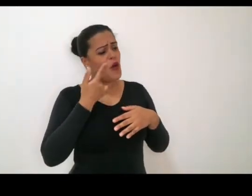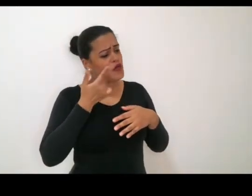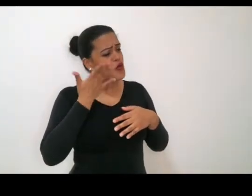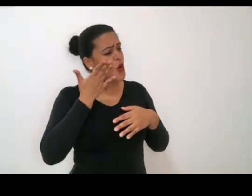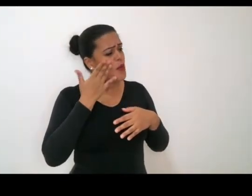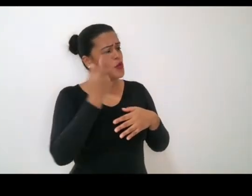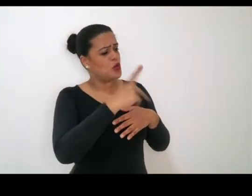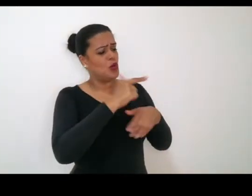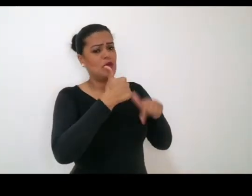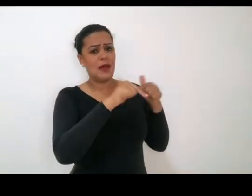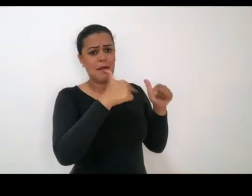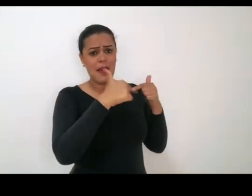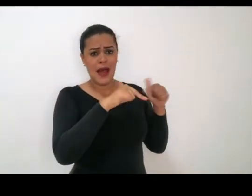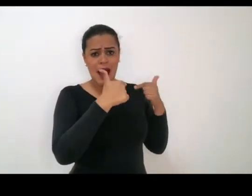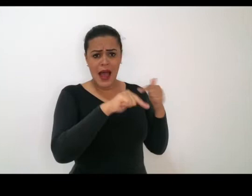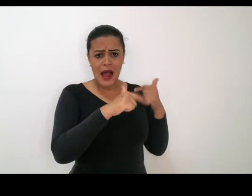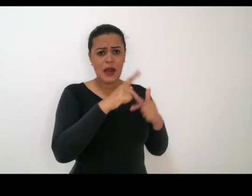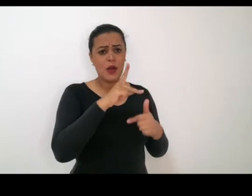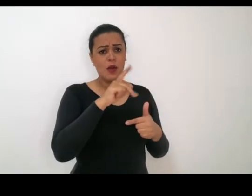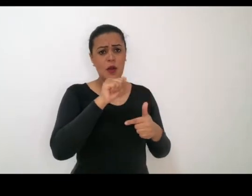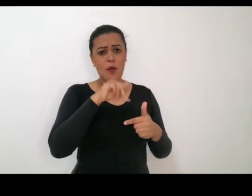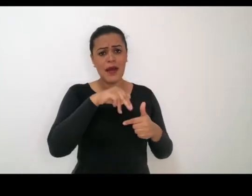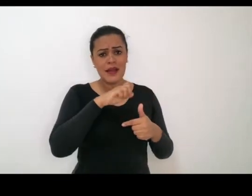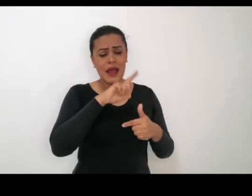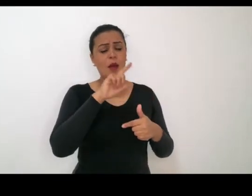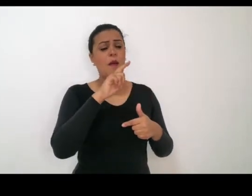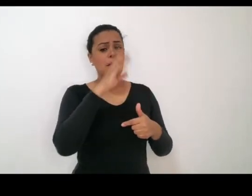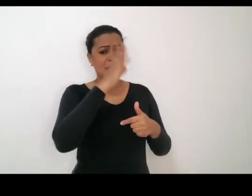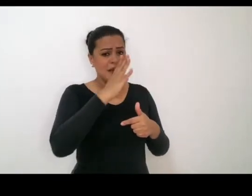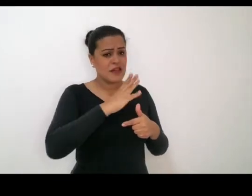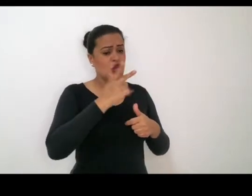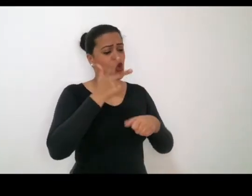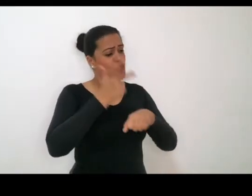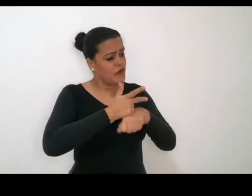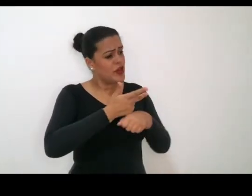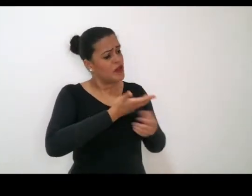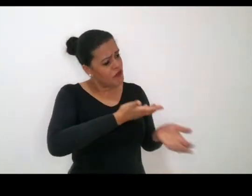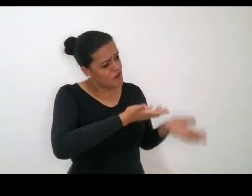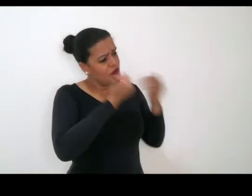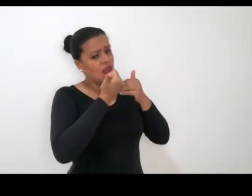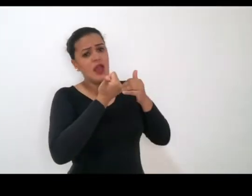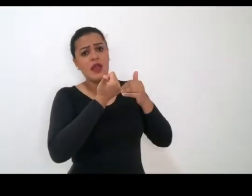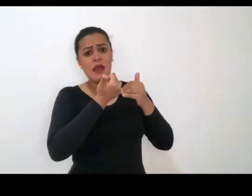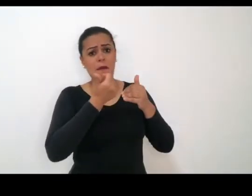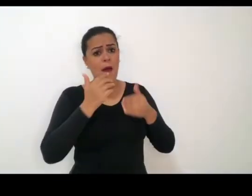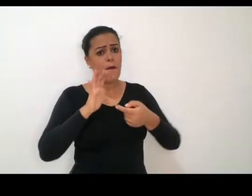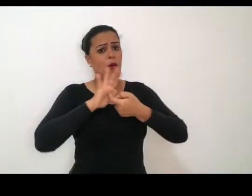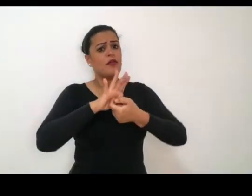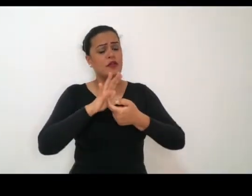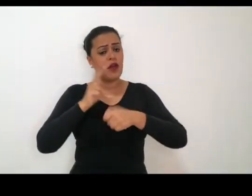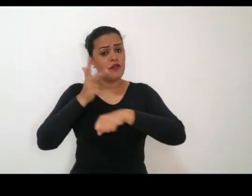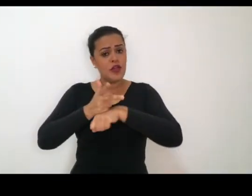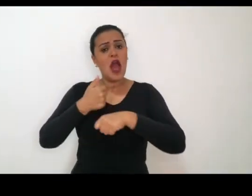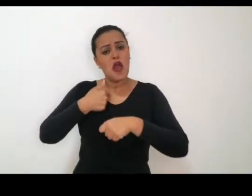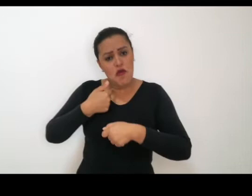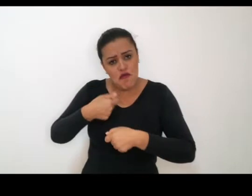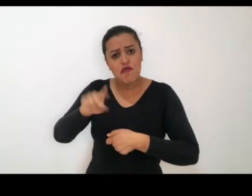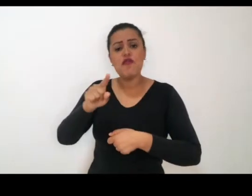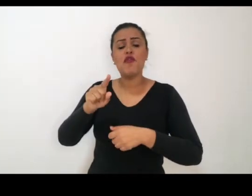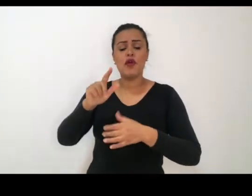aqui mostrar. Aí eu fui lá na escola do Bolshoi, né, mostrar para que todas as menininhas